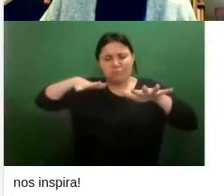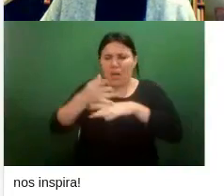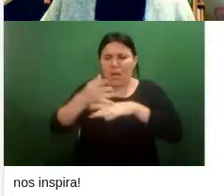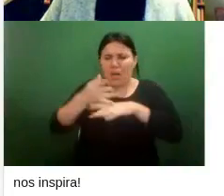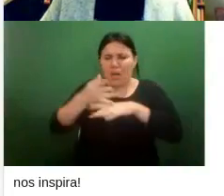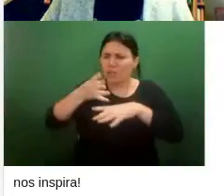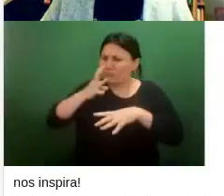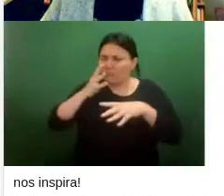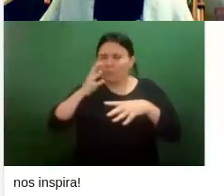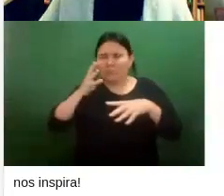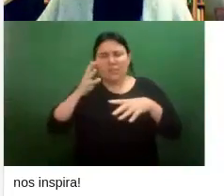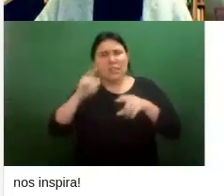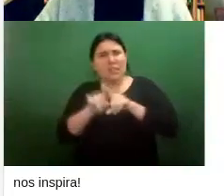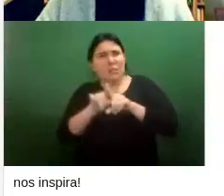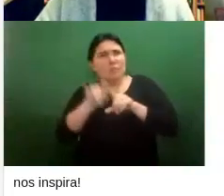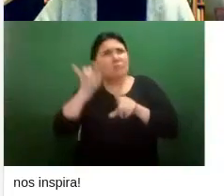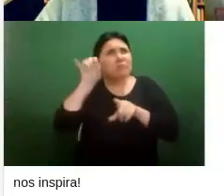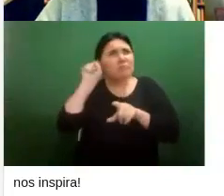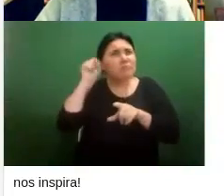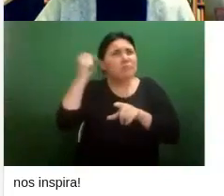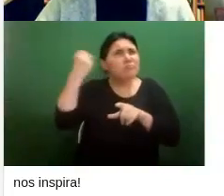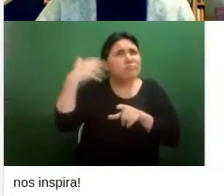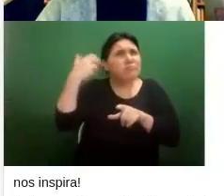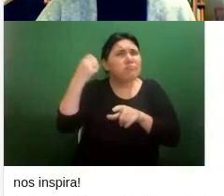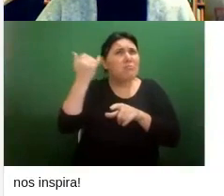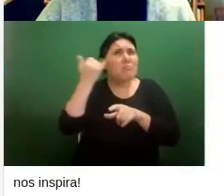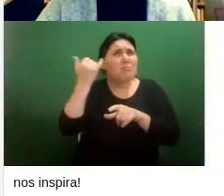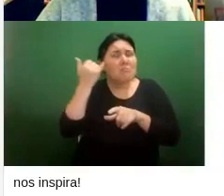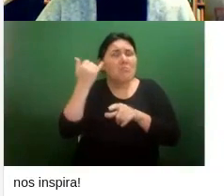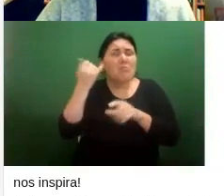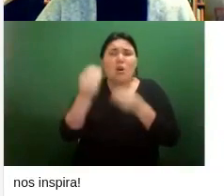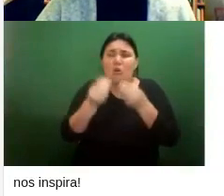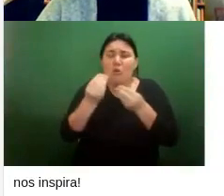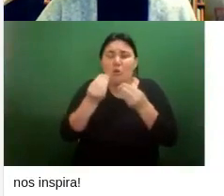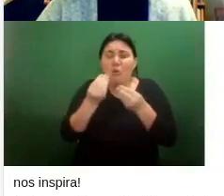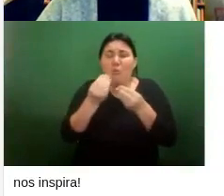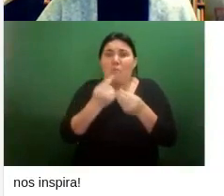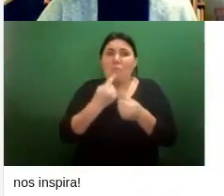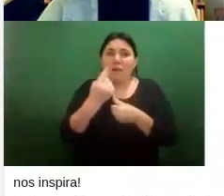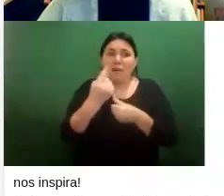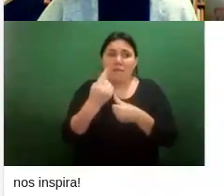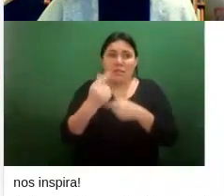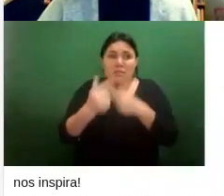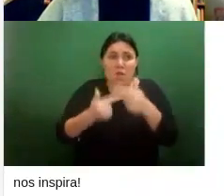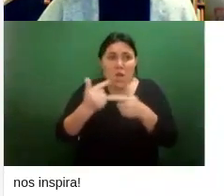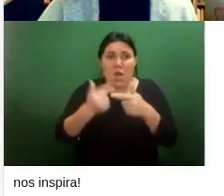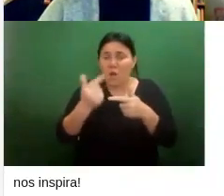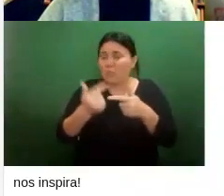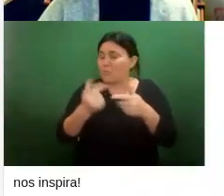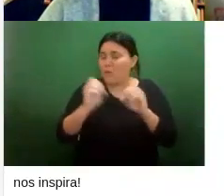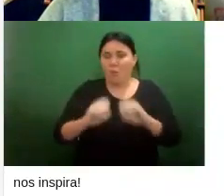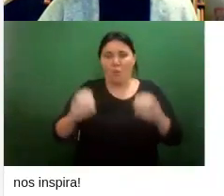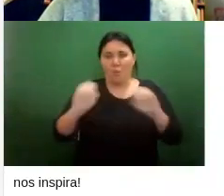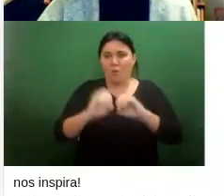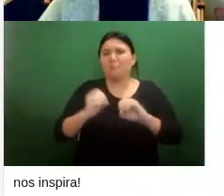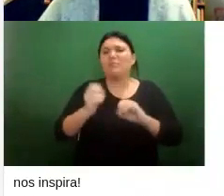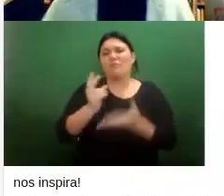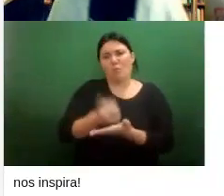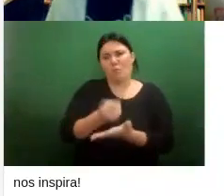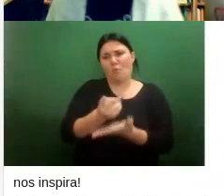como muitos usuários viram pela primeira vez. Com certeza é um trabalho incrível e que deve sim continuar e